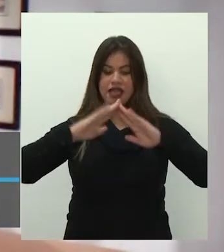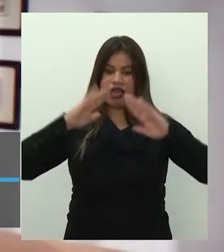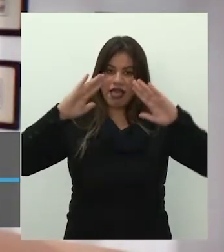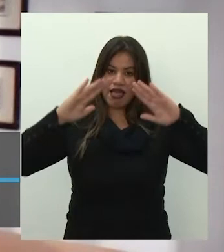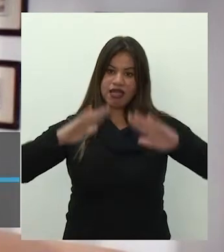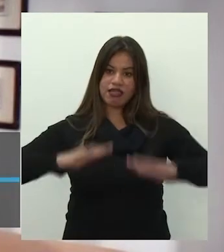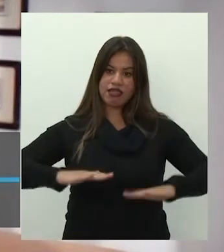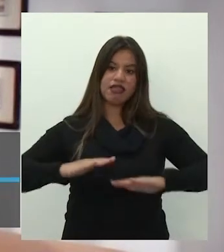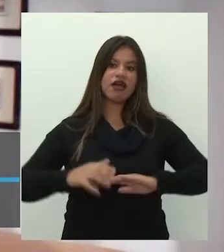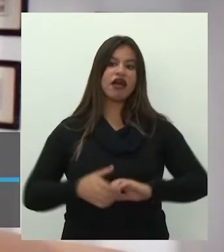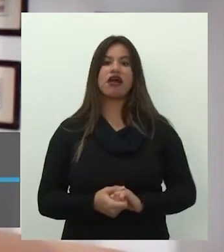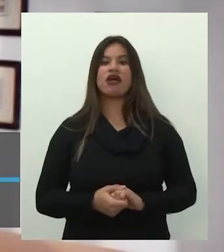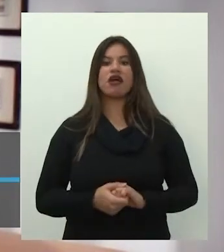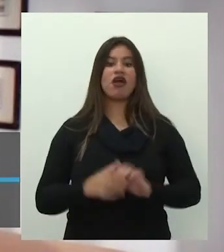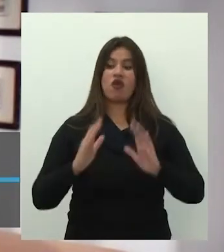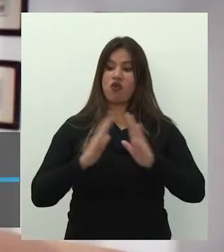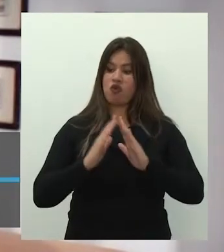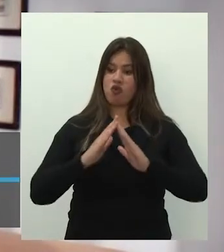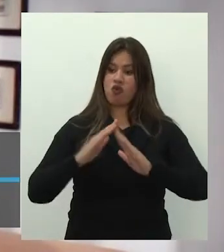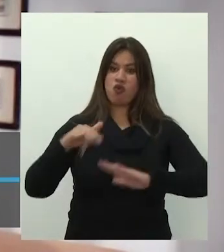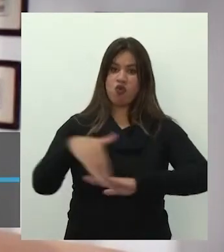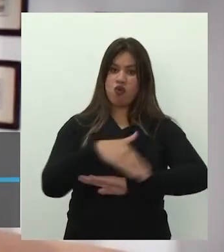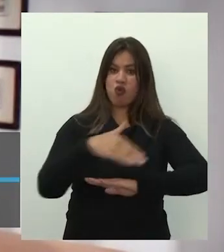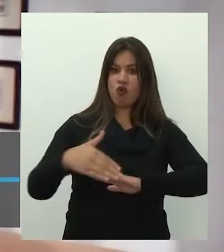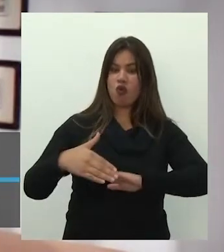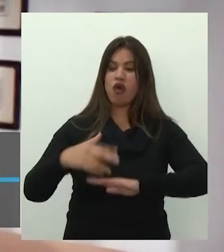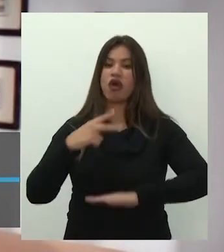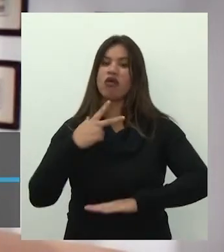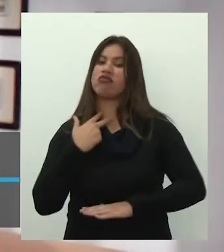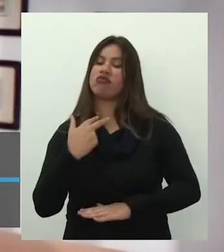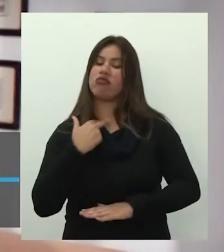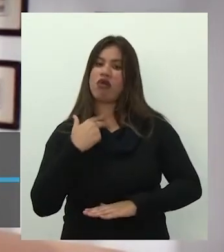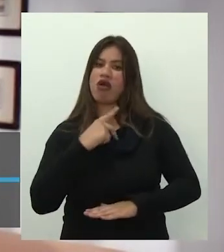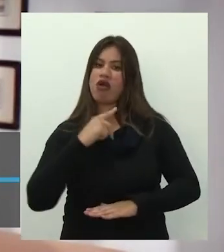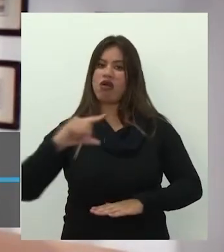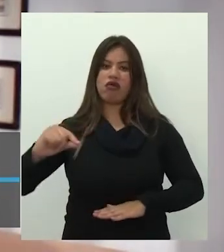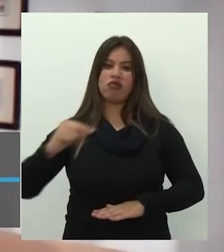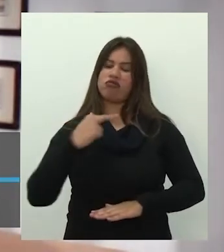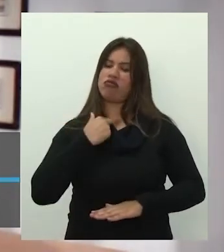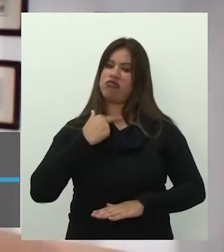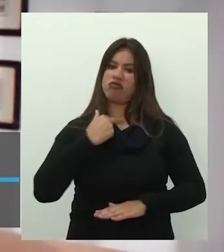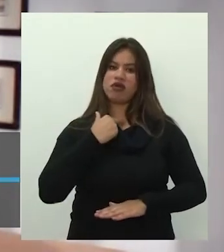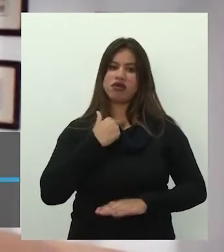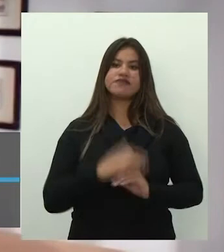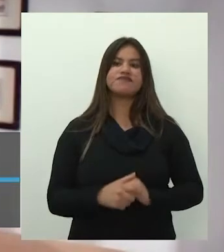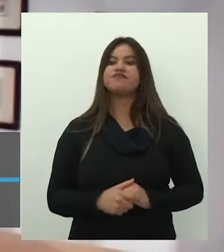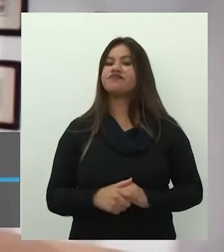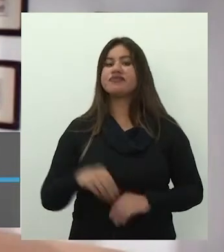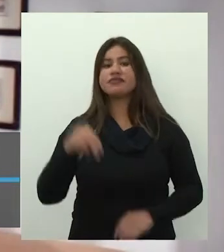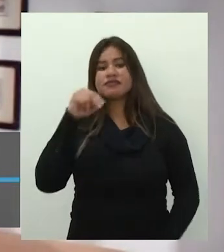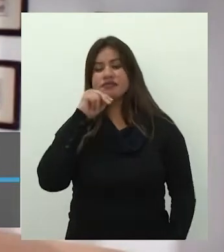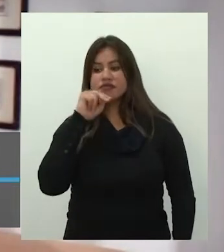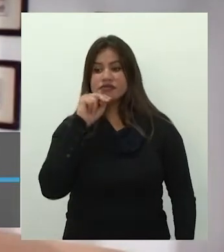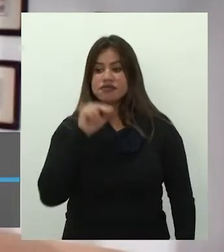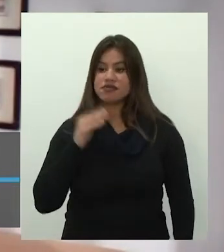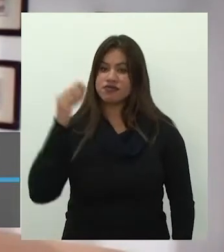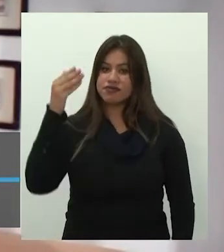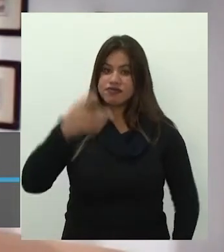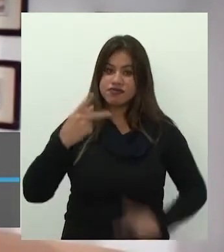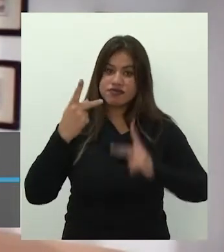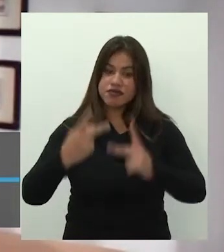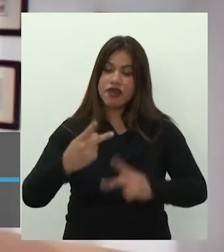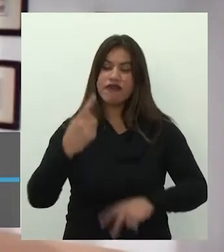idosos têm e não podem sair. Então, todas aquelas restrições, não podemos ver nossos netos, não